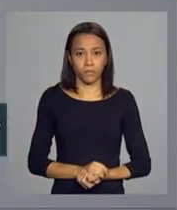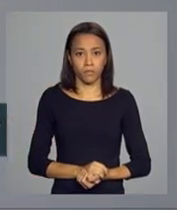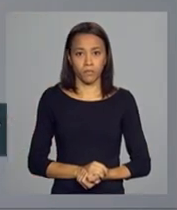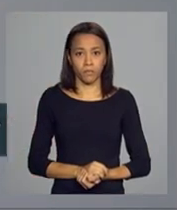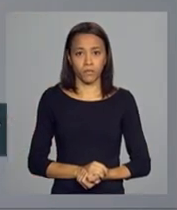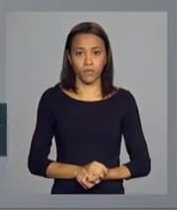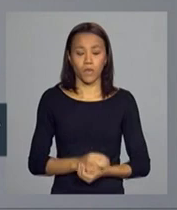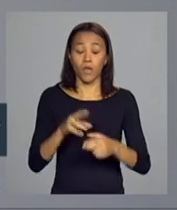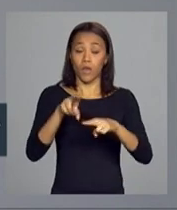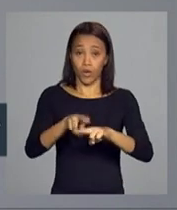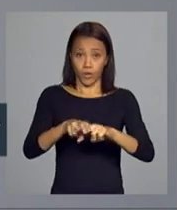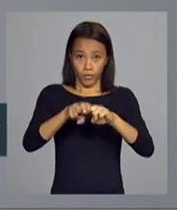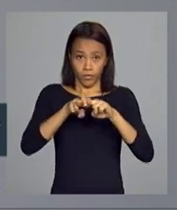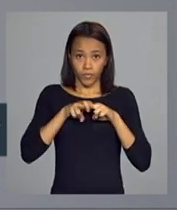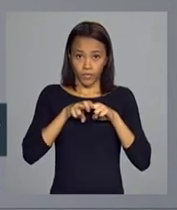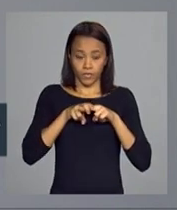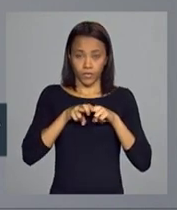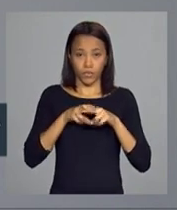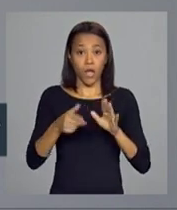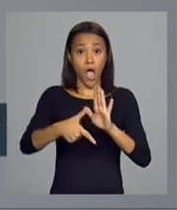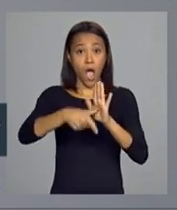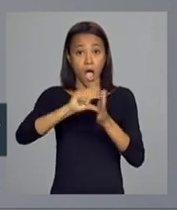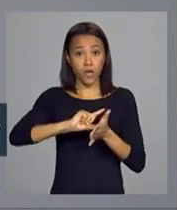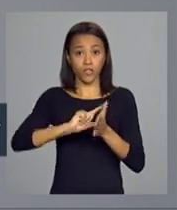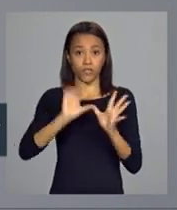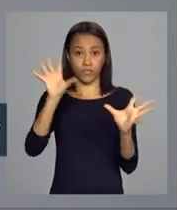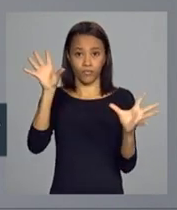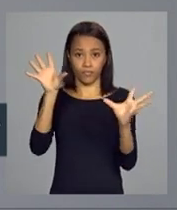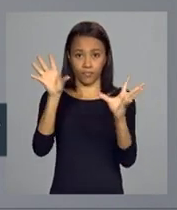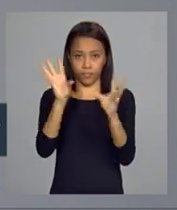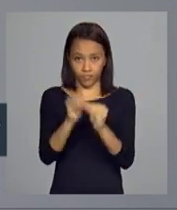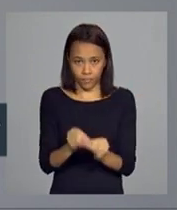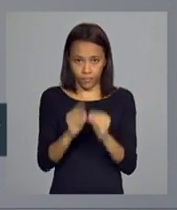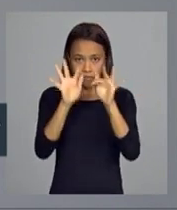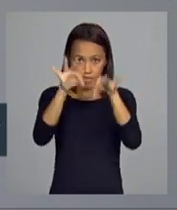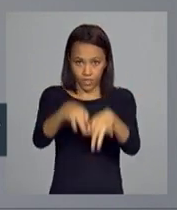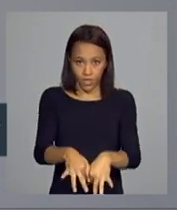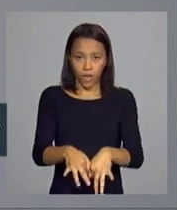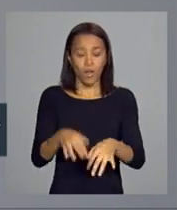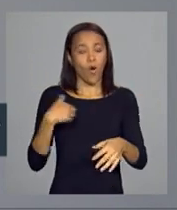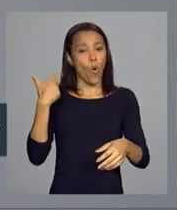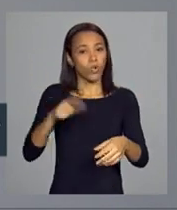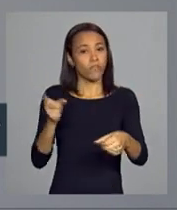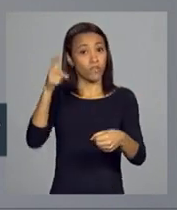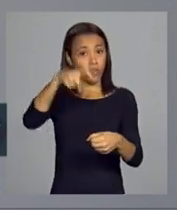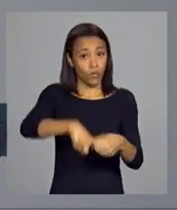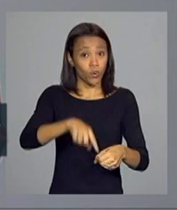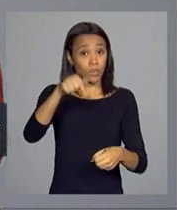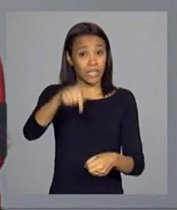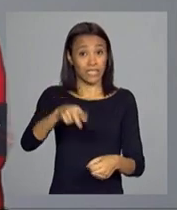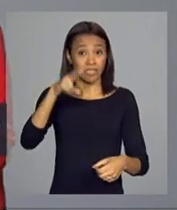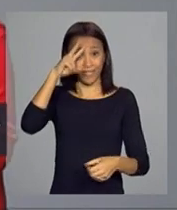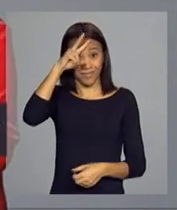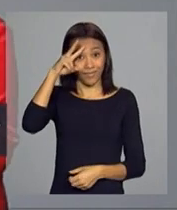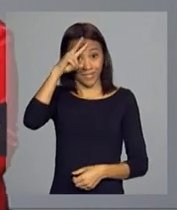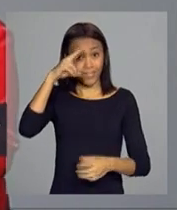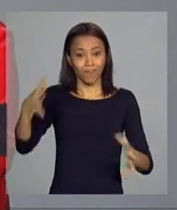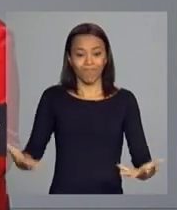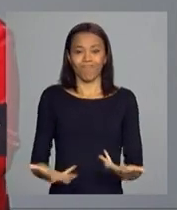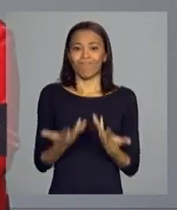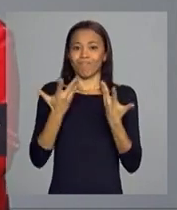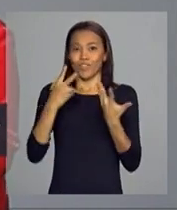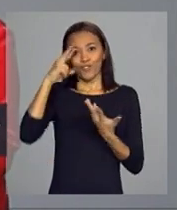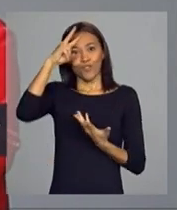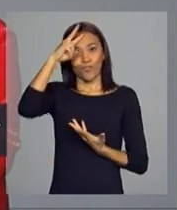Por isso, antes de encerrar, eu mais uma vez volto à questão desse momento histórico.